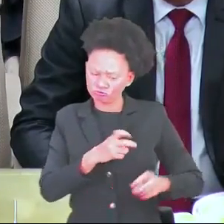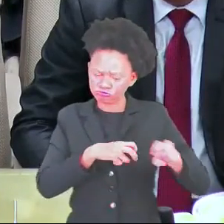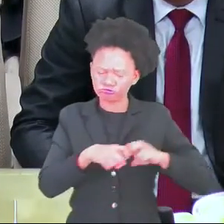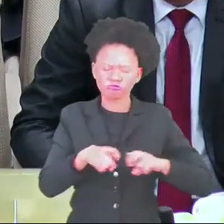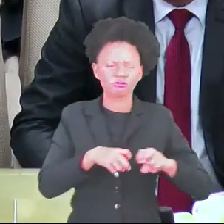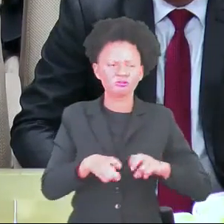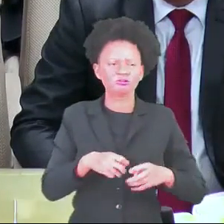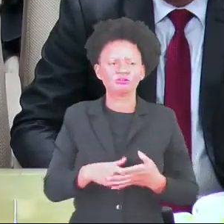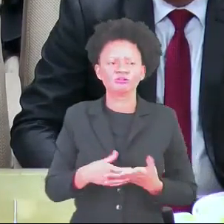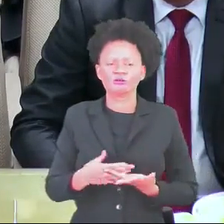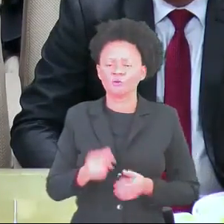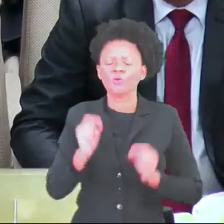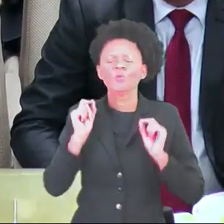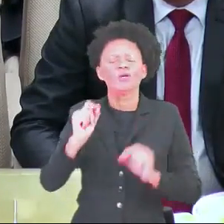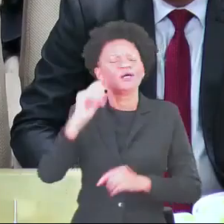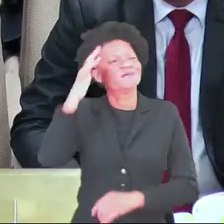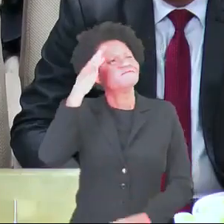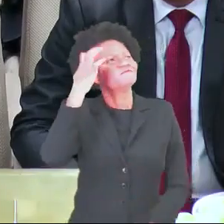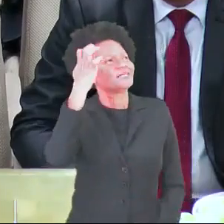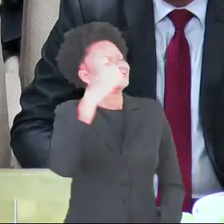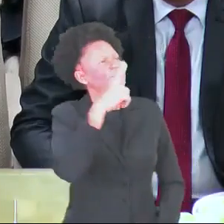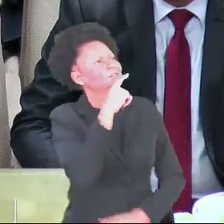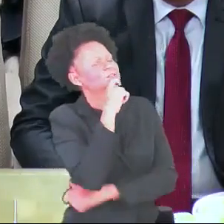o que é fé?